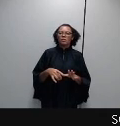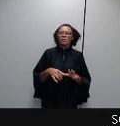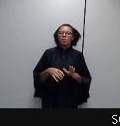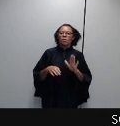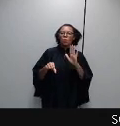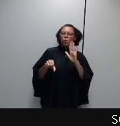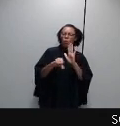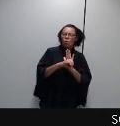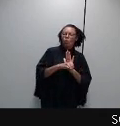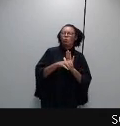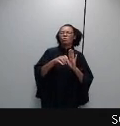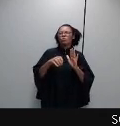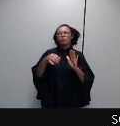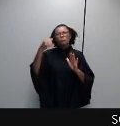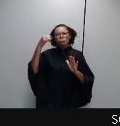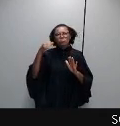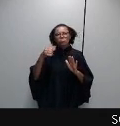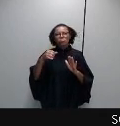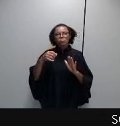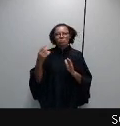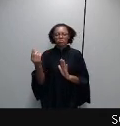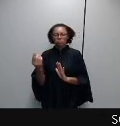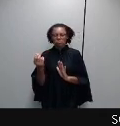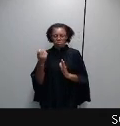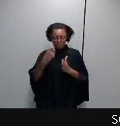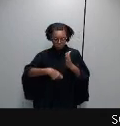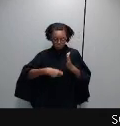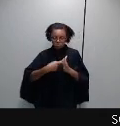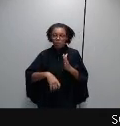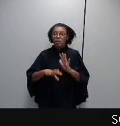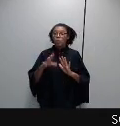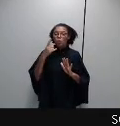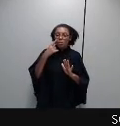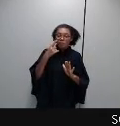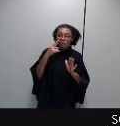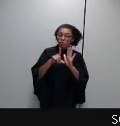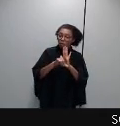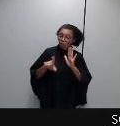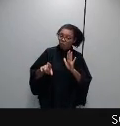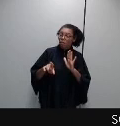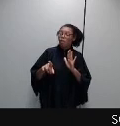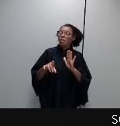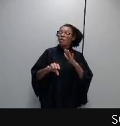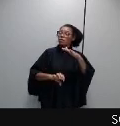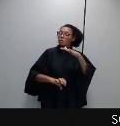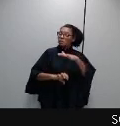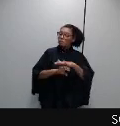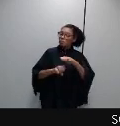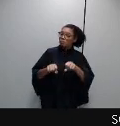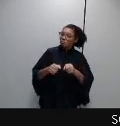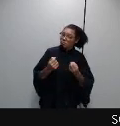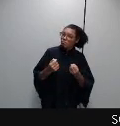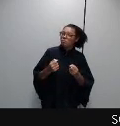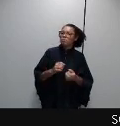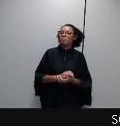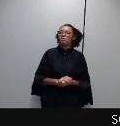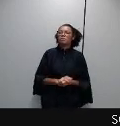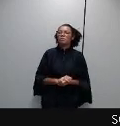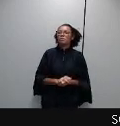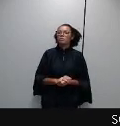mas quando eu vou texto da lei de falências eu encontro lá nome dispositivo que disciplina